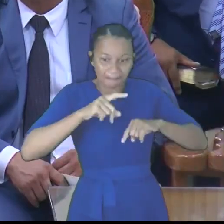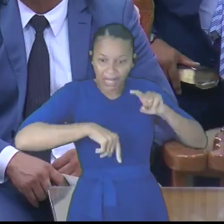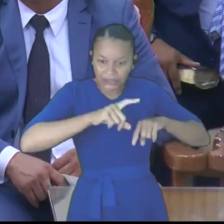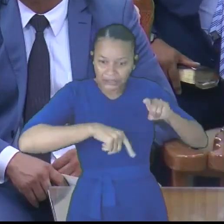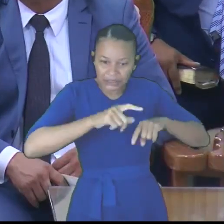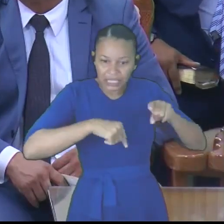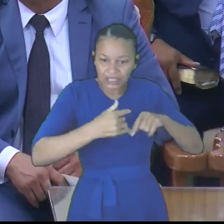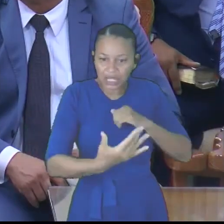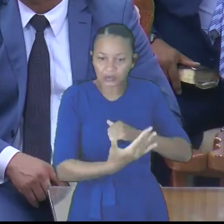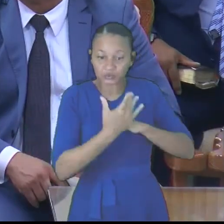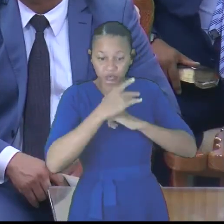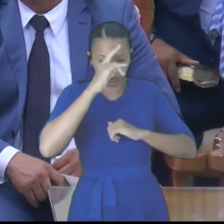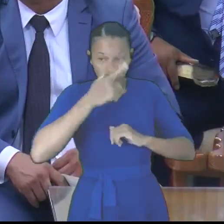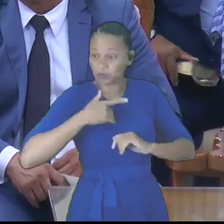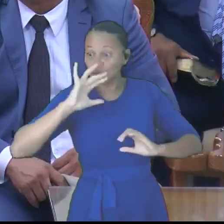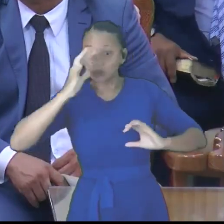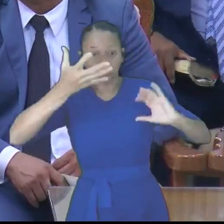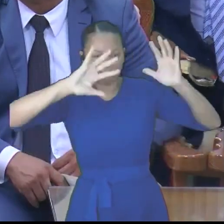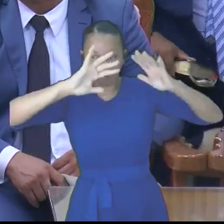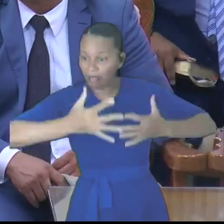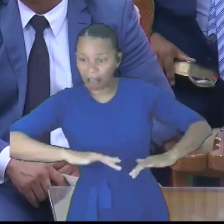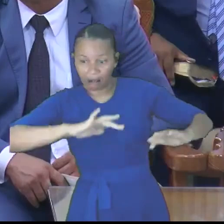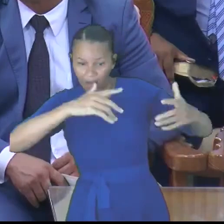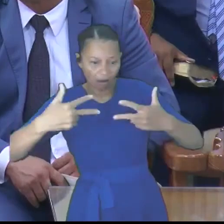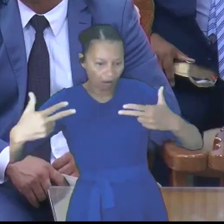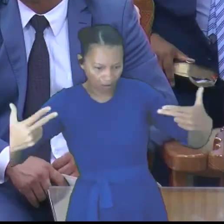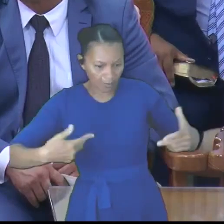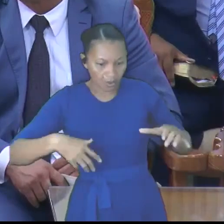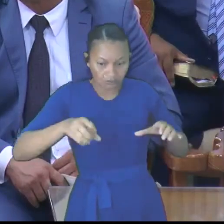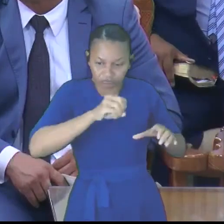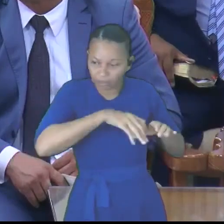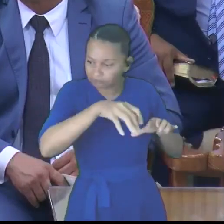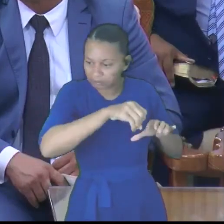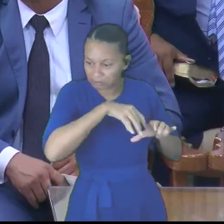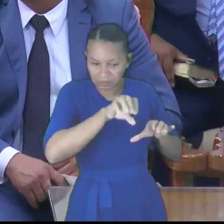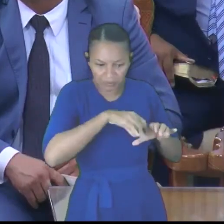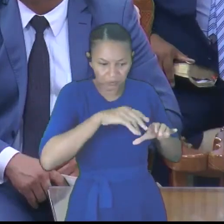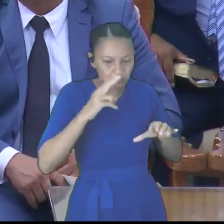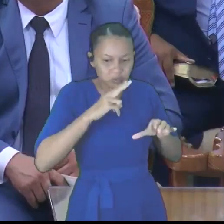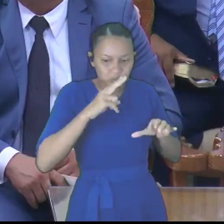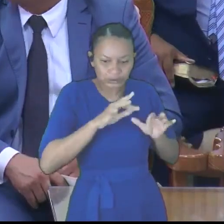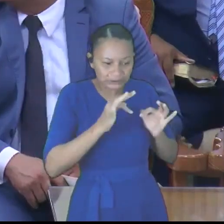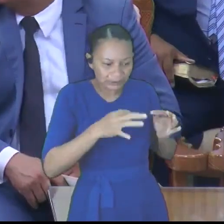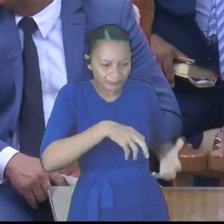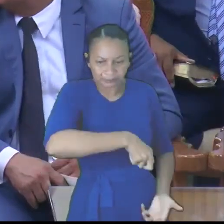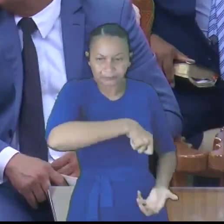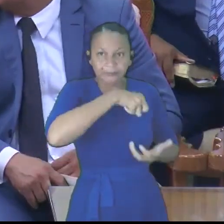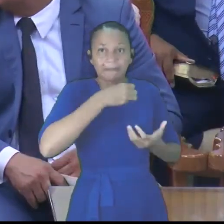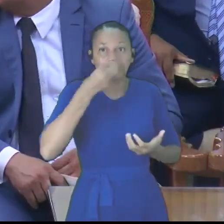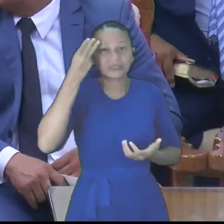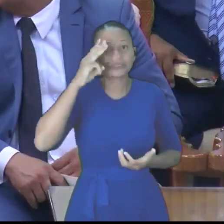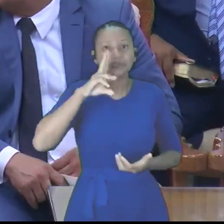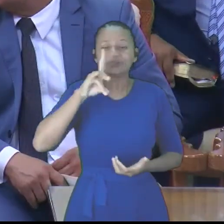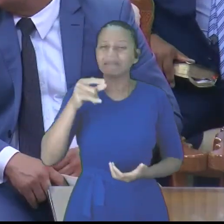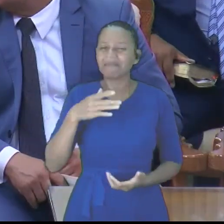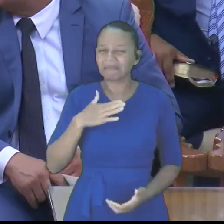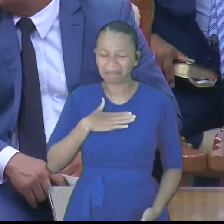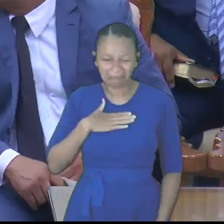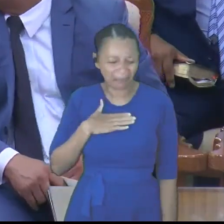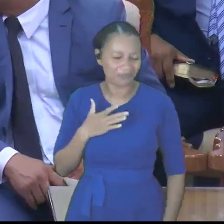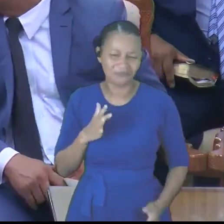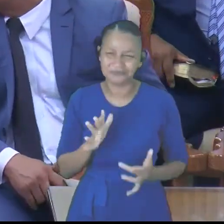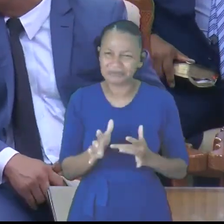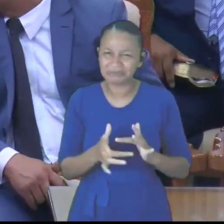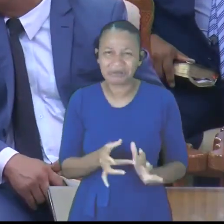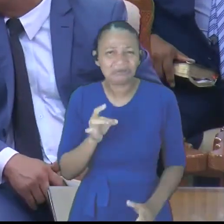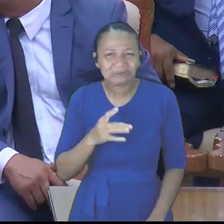de sobrevivência. Já viram disso? Os governos da Europa estão mandando fazer kit de sobrevivência para 3 dias. Meu Jesus, e vai ser só 3